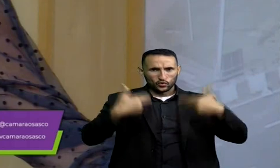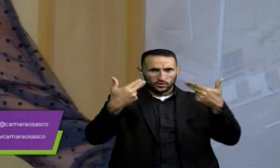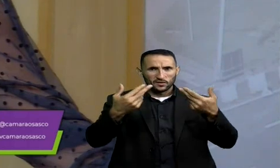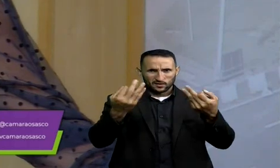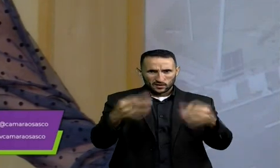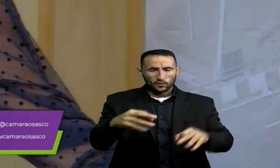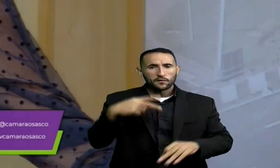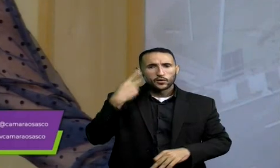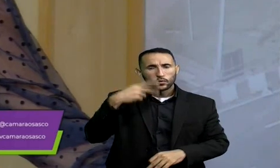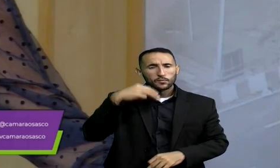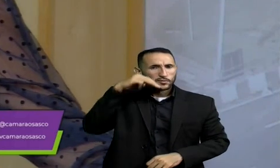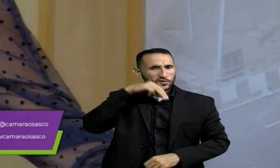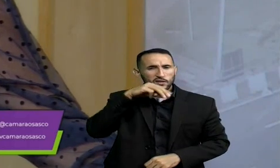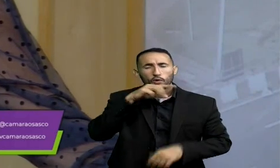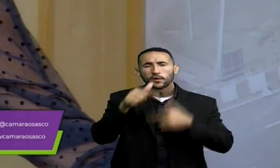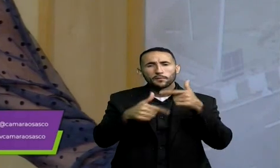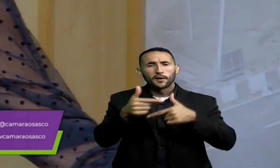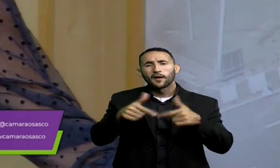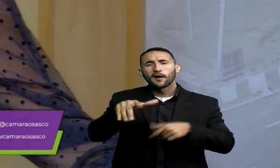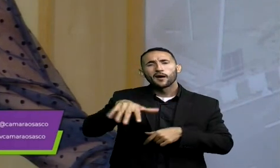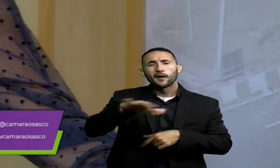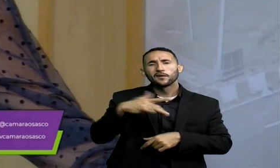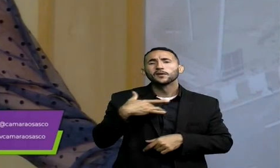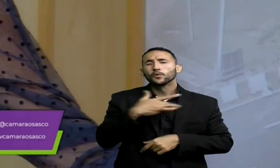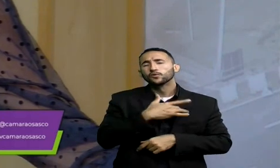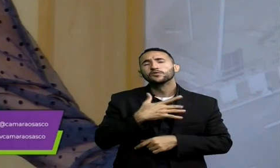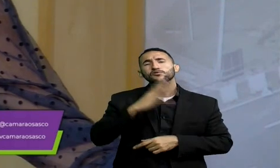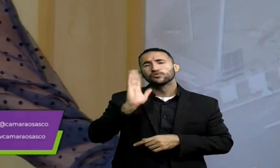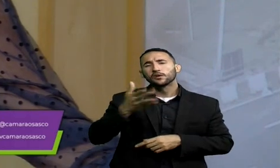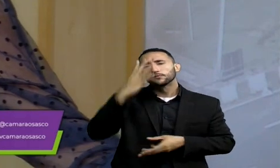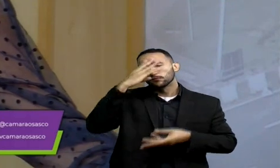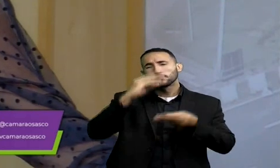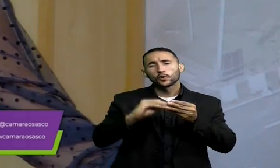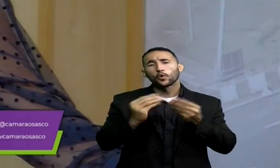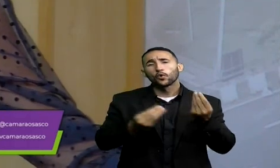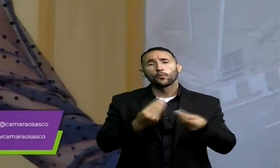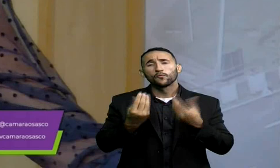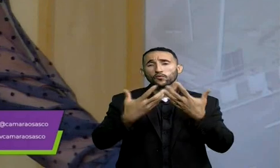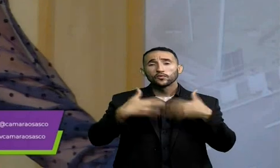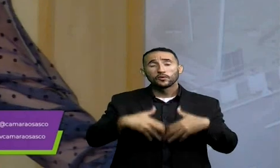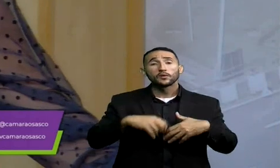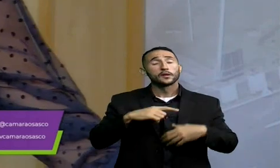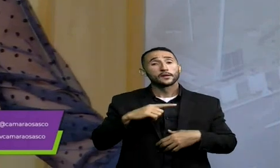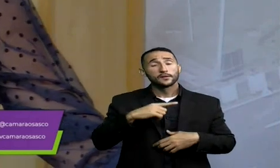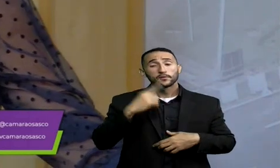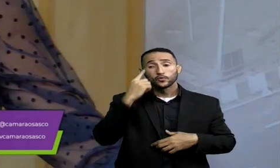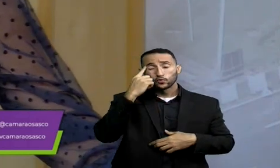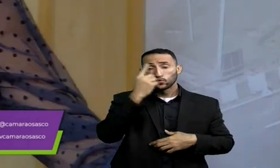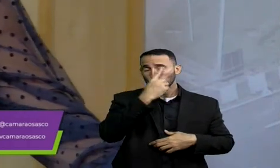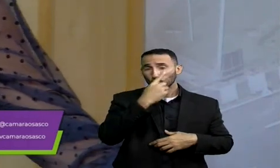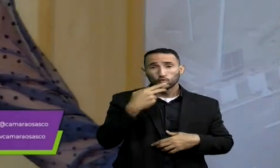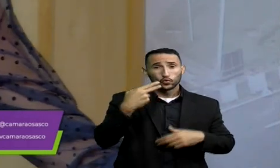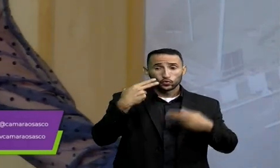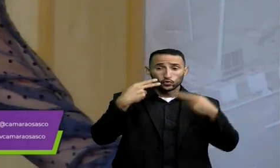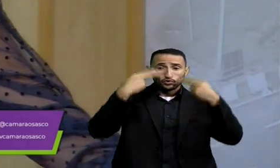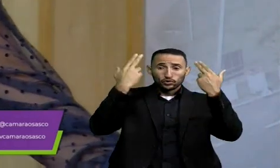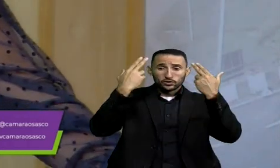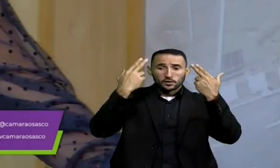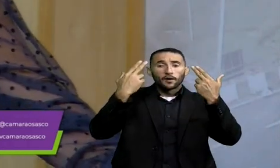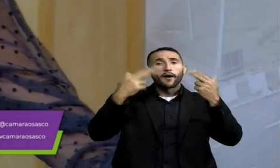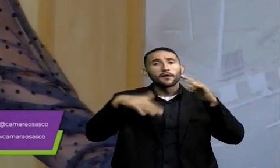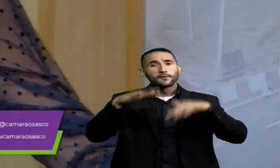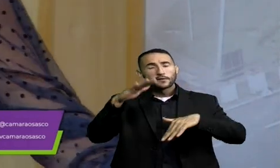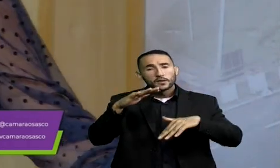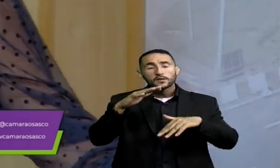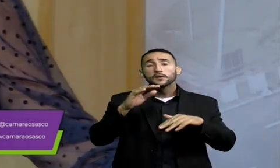muito bem como funciona e os pacientes mich é cirurgia de catarata é cirurgia às vezes de